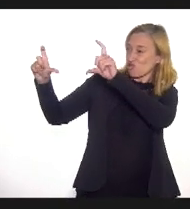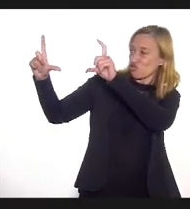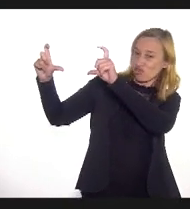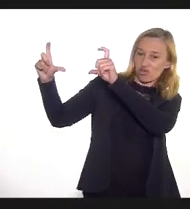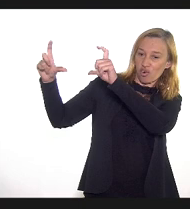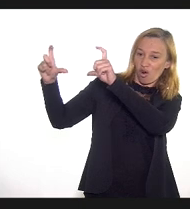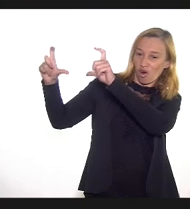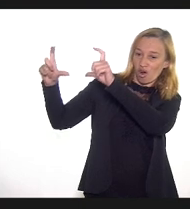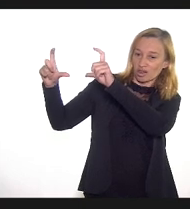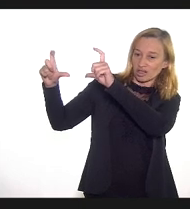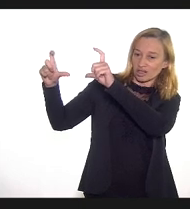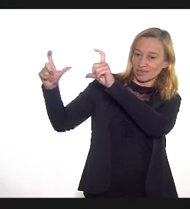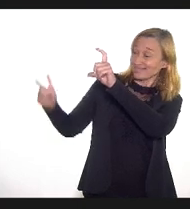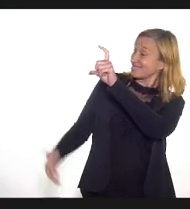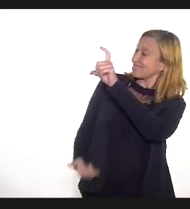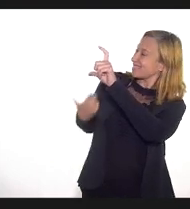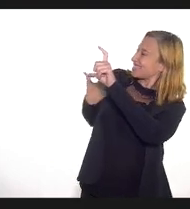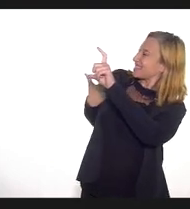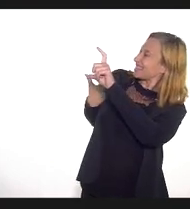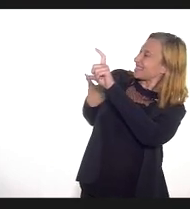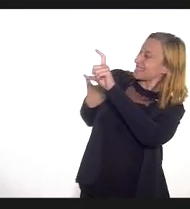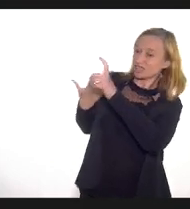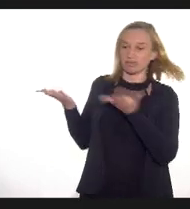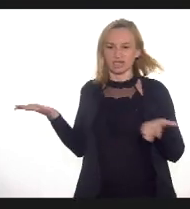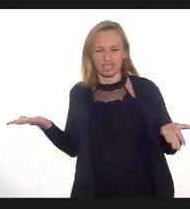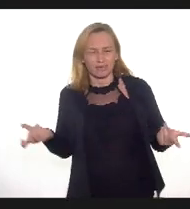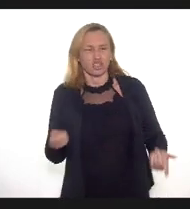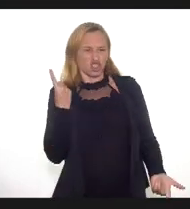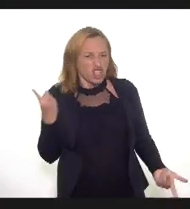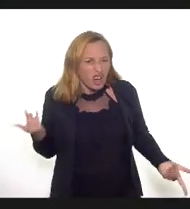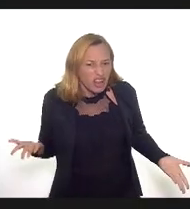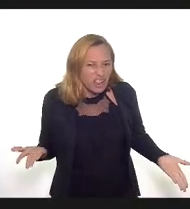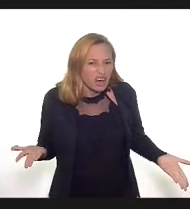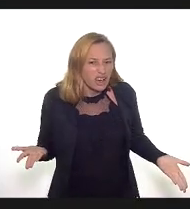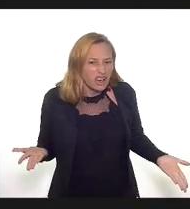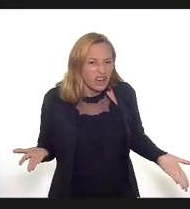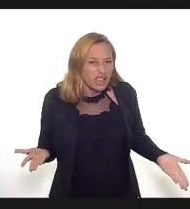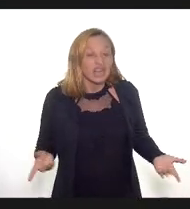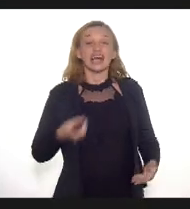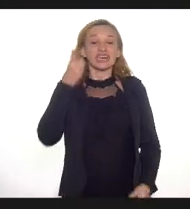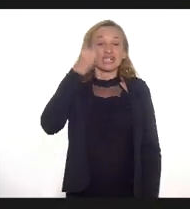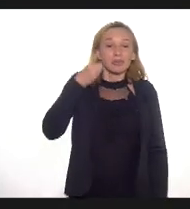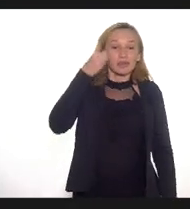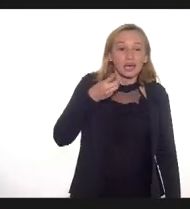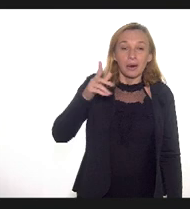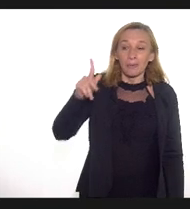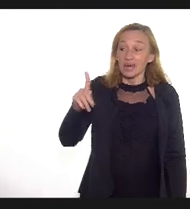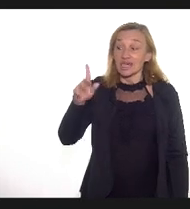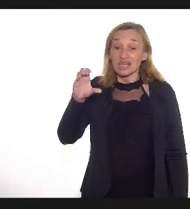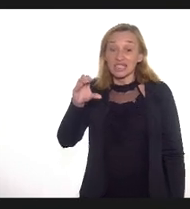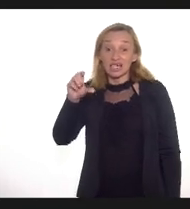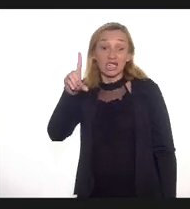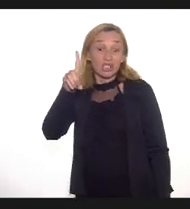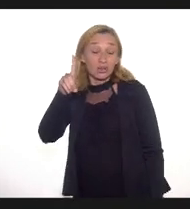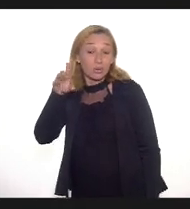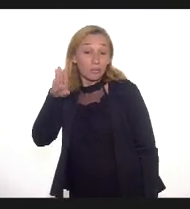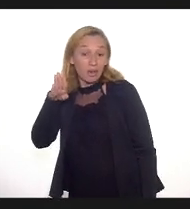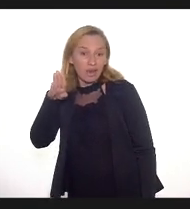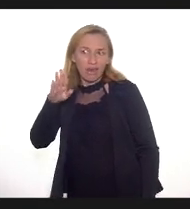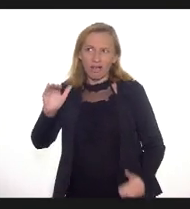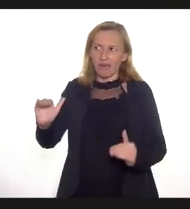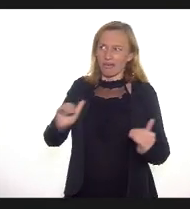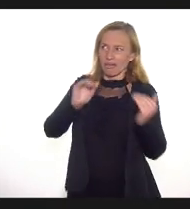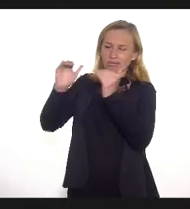do lado de traficante de drogas, não me estranha mesmo que a deputada do PCdoB enalteça